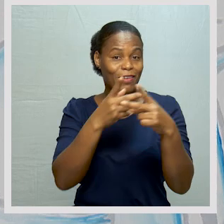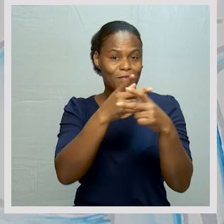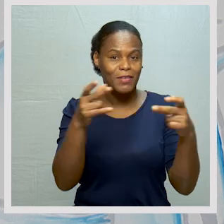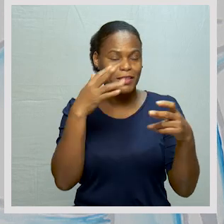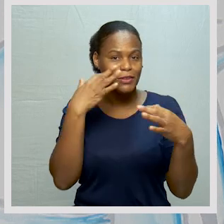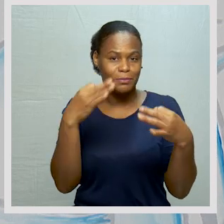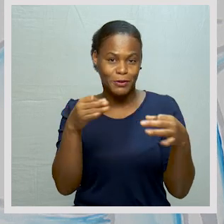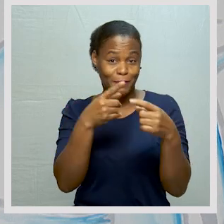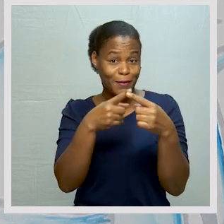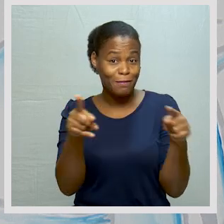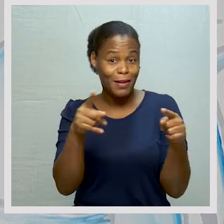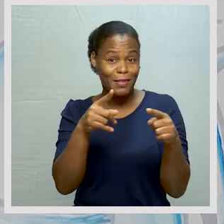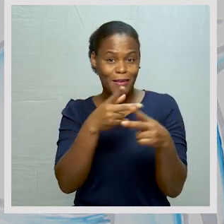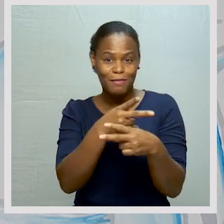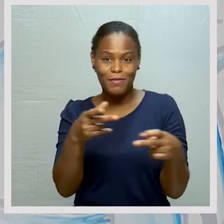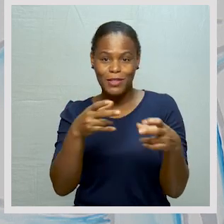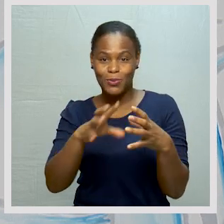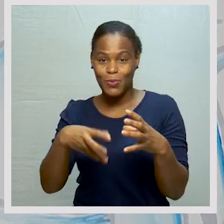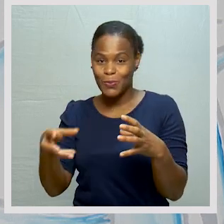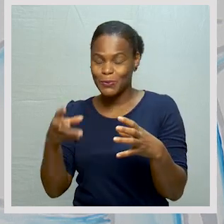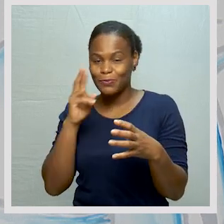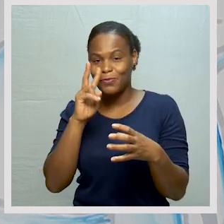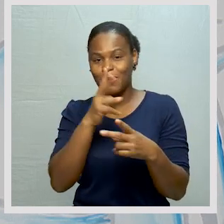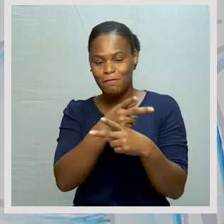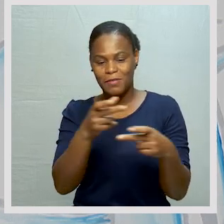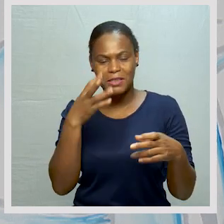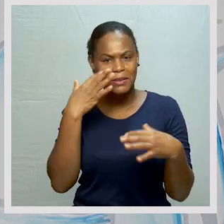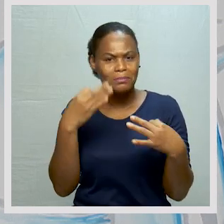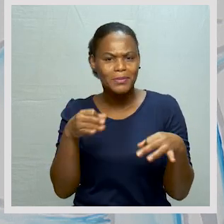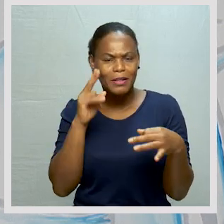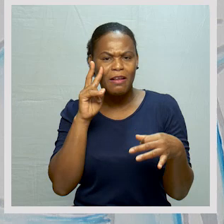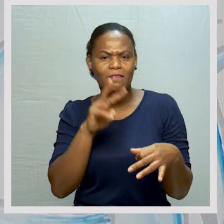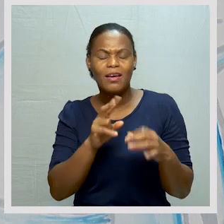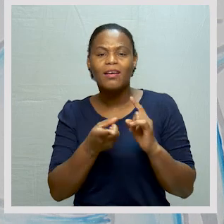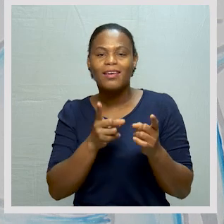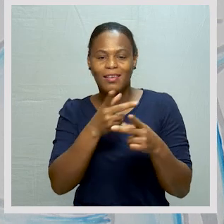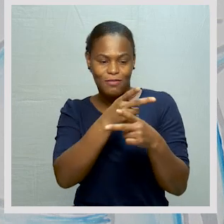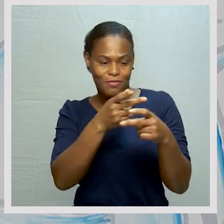existe entre frase simples e frase composta. Vimos que frase simples